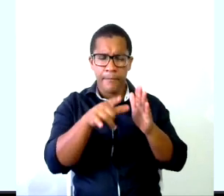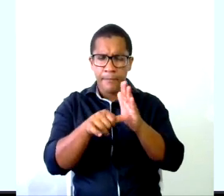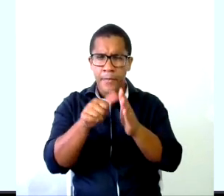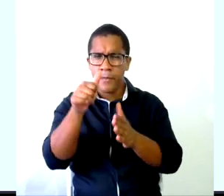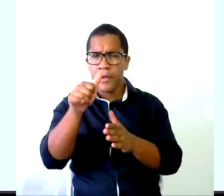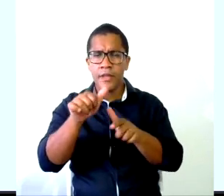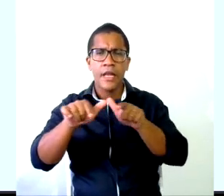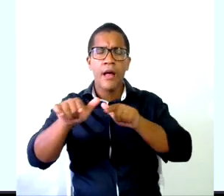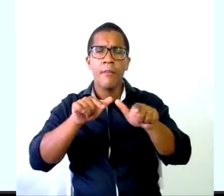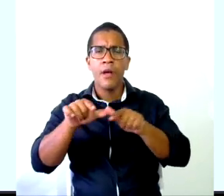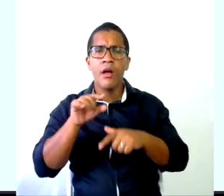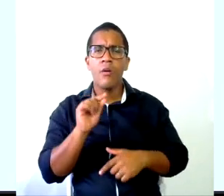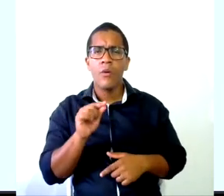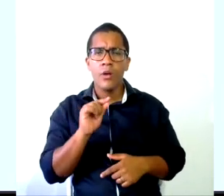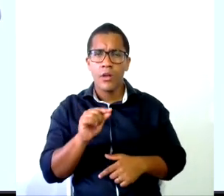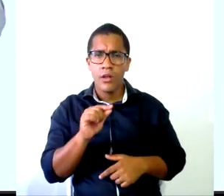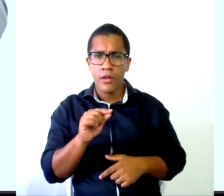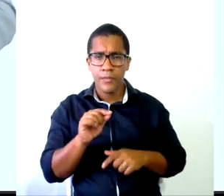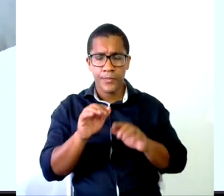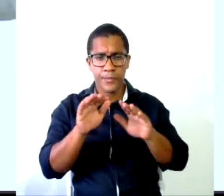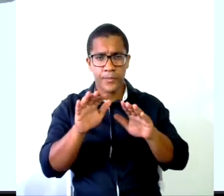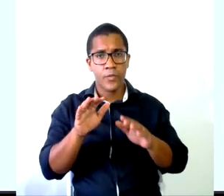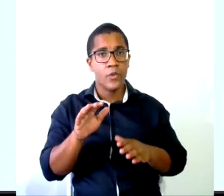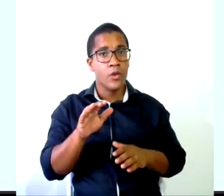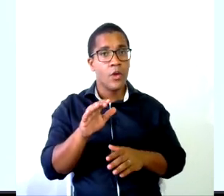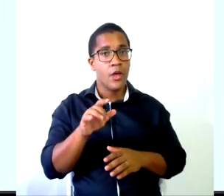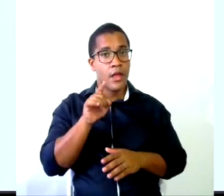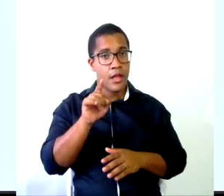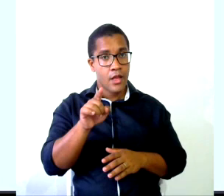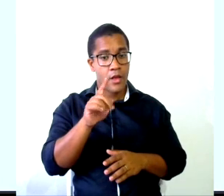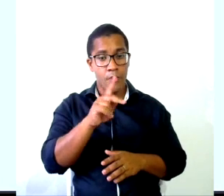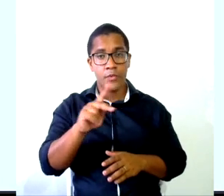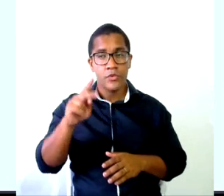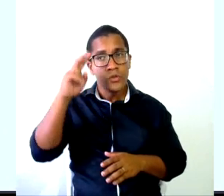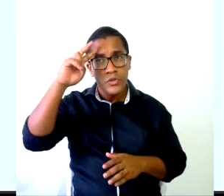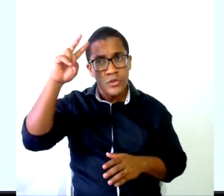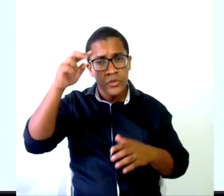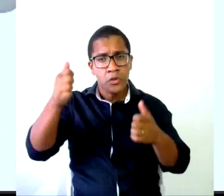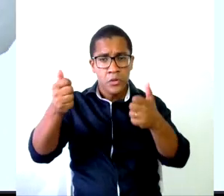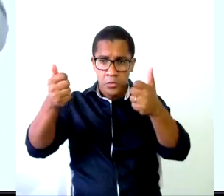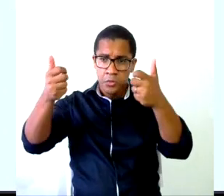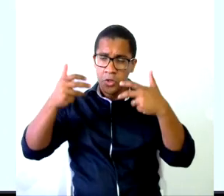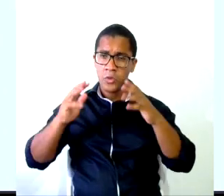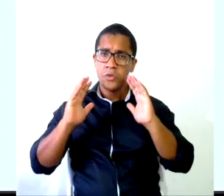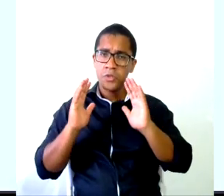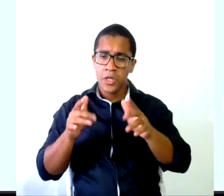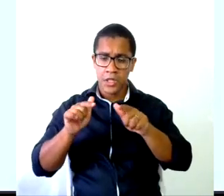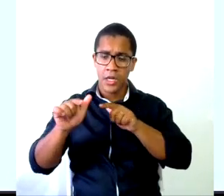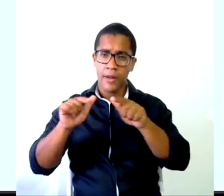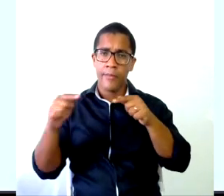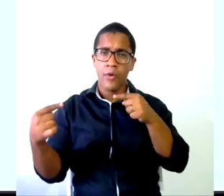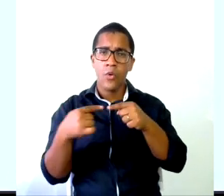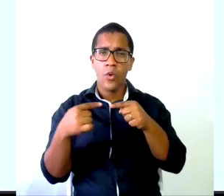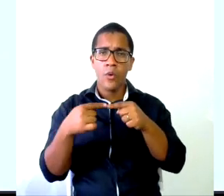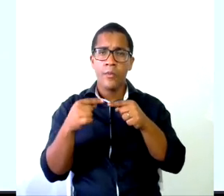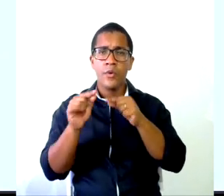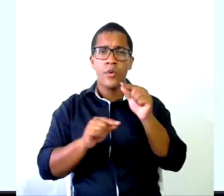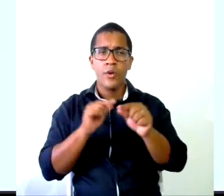trabalho? Ah, professor Cláudio Nascimento, o meu professor de História falou que trabalho